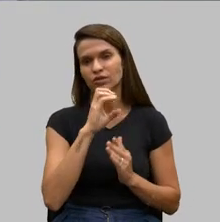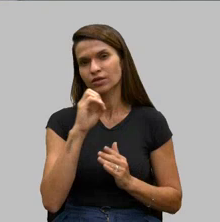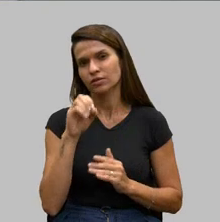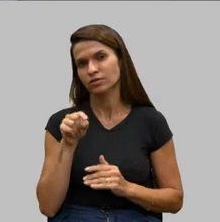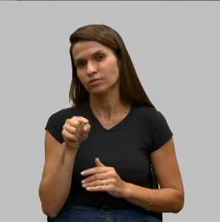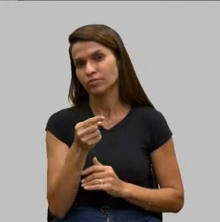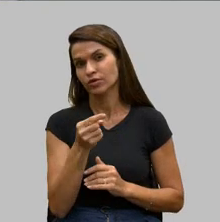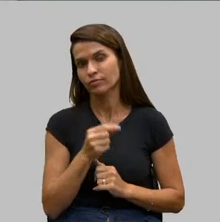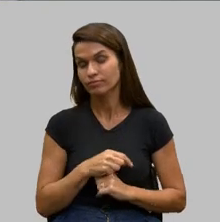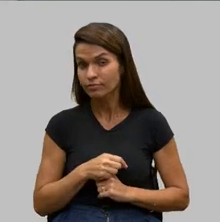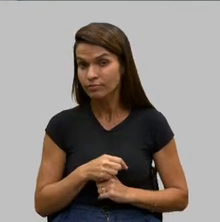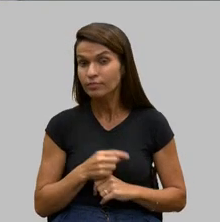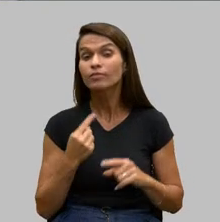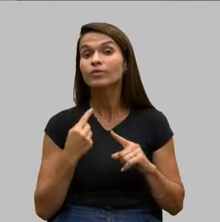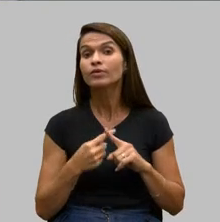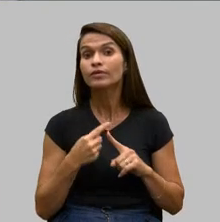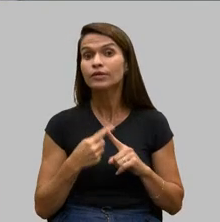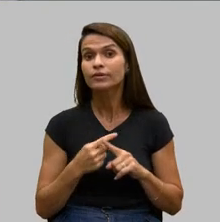Por